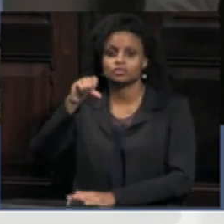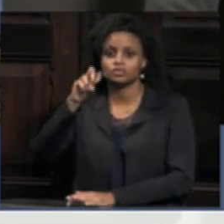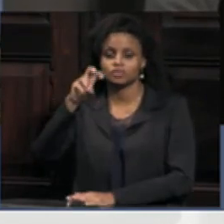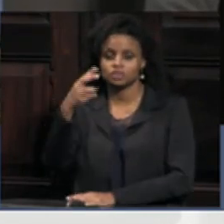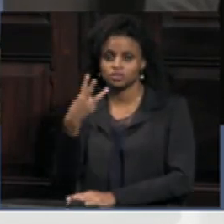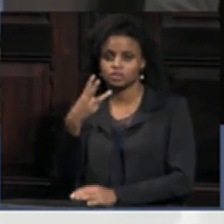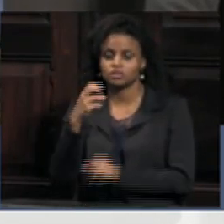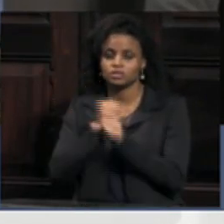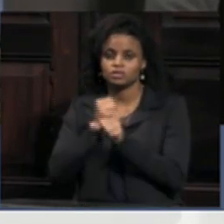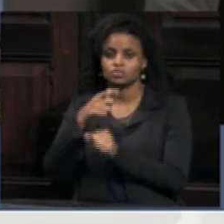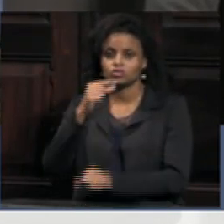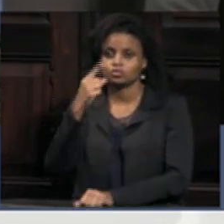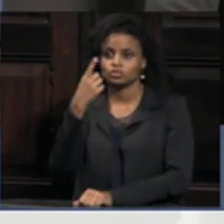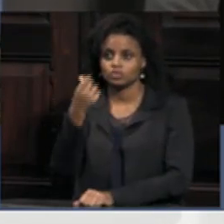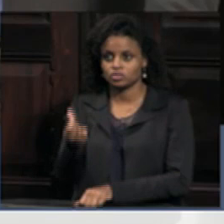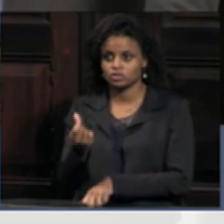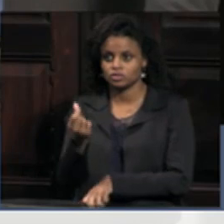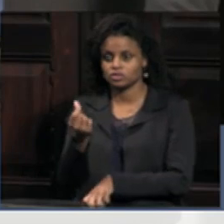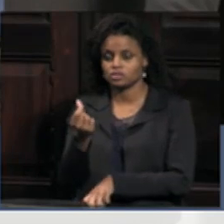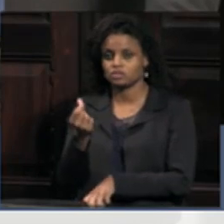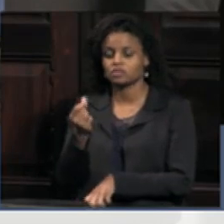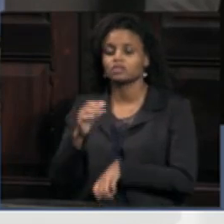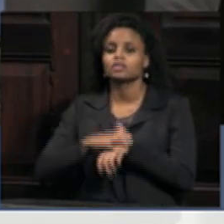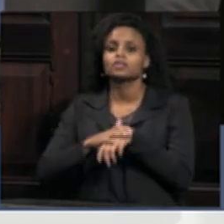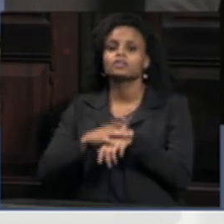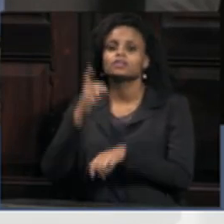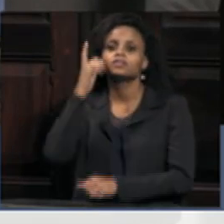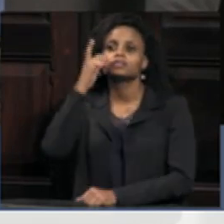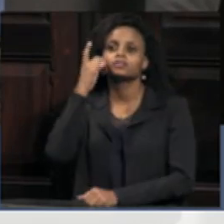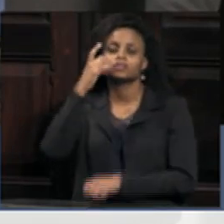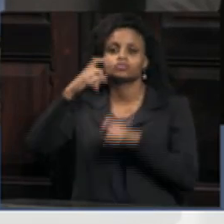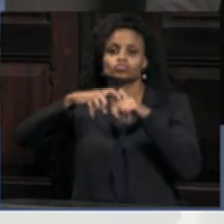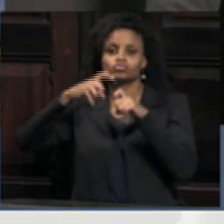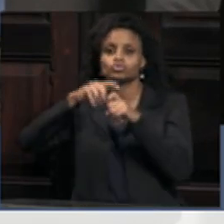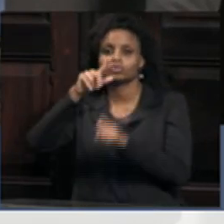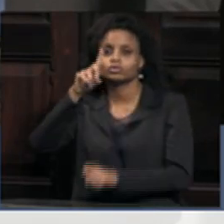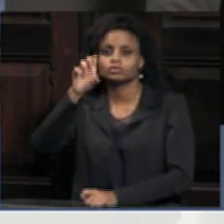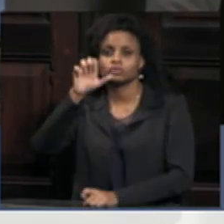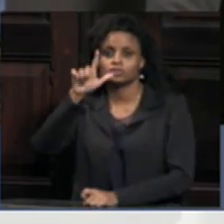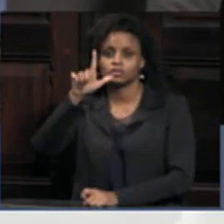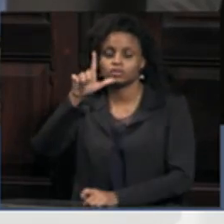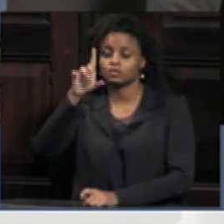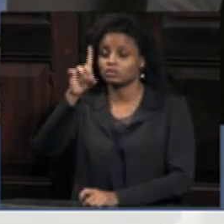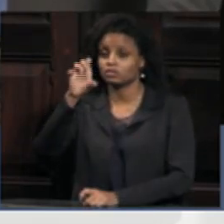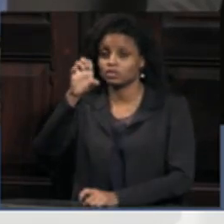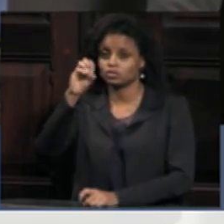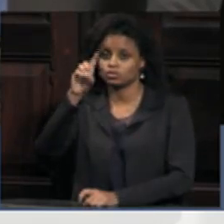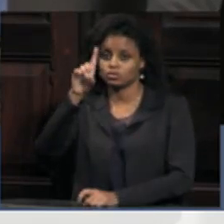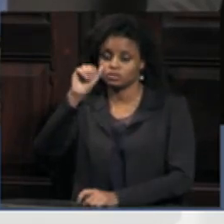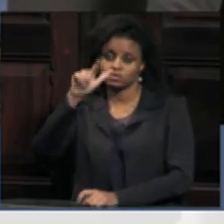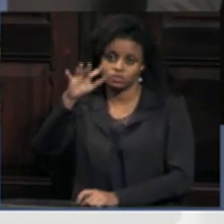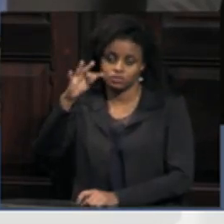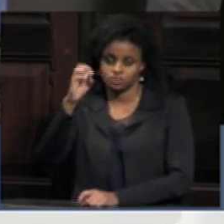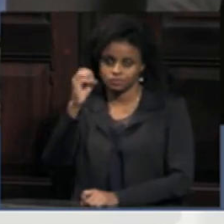1993/2016, de autoria do deputado Dr. Deodalto. Veto total oposto. Projeto de lei de autoria do deputado Dr. Juliané e Gilberto